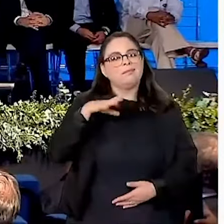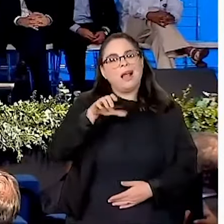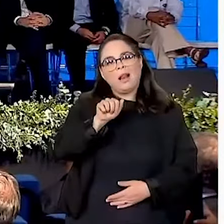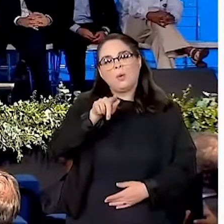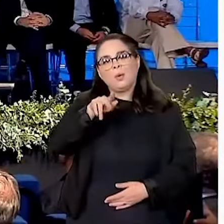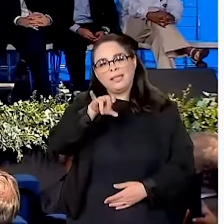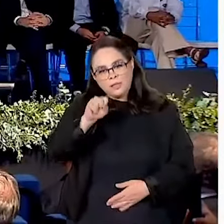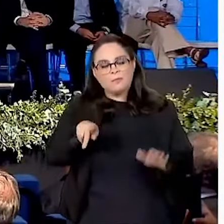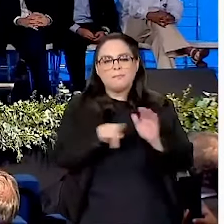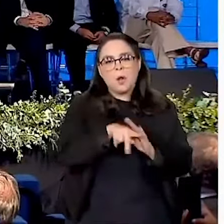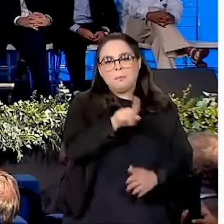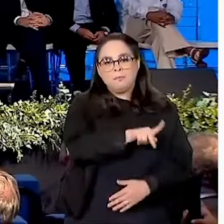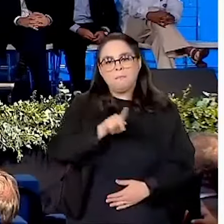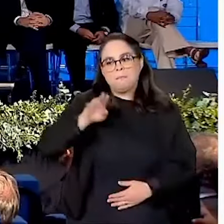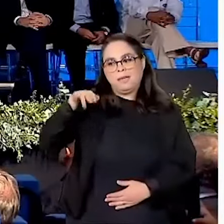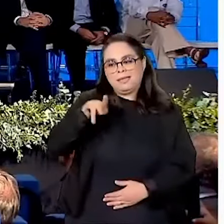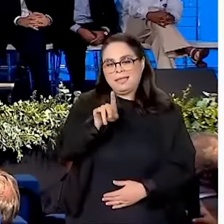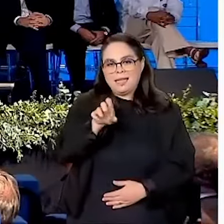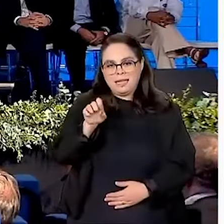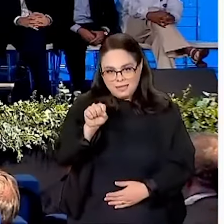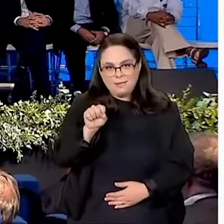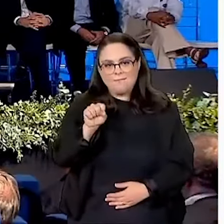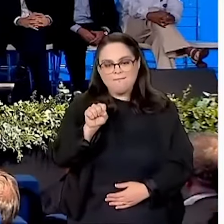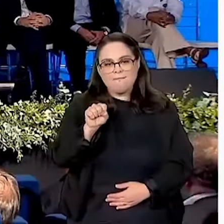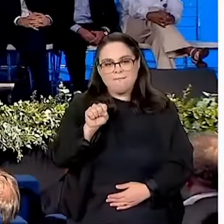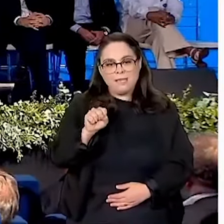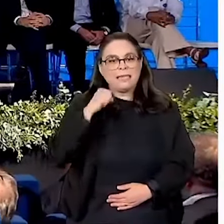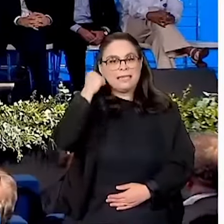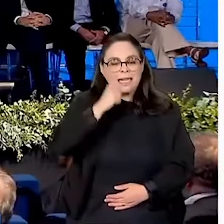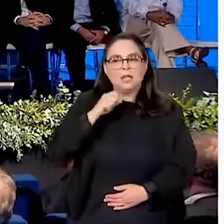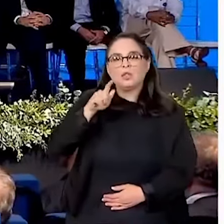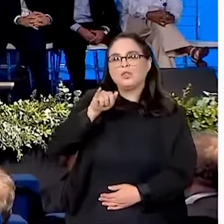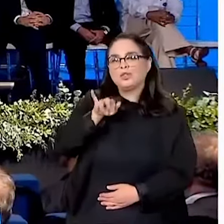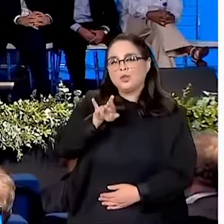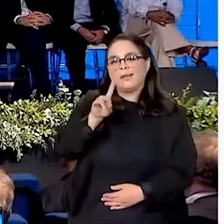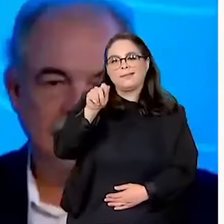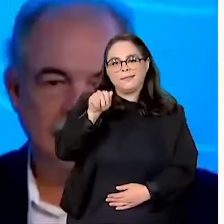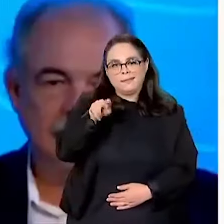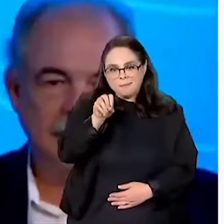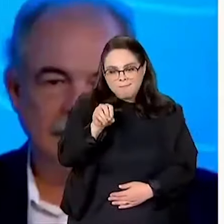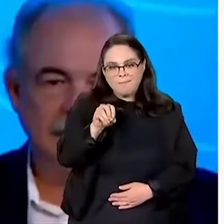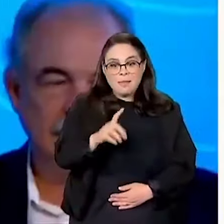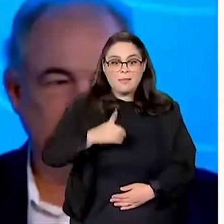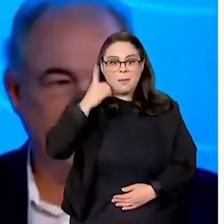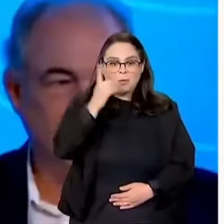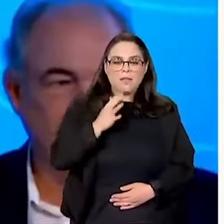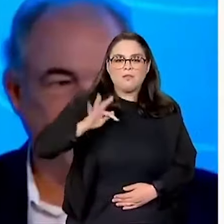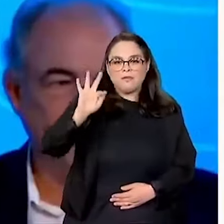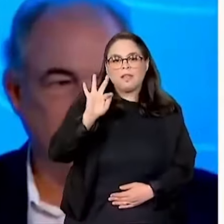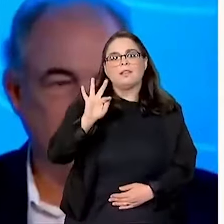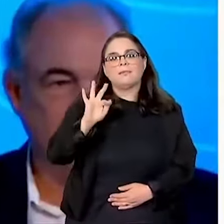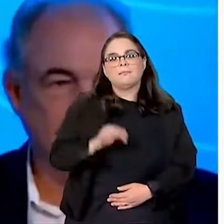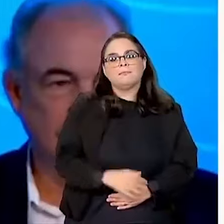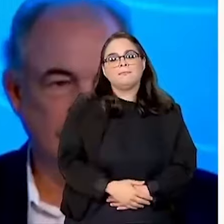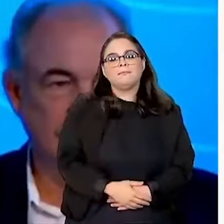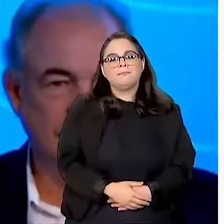presidente do BNDES, senador Giordano, deputado federal Fausto